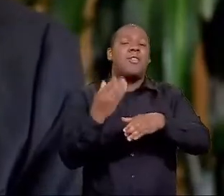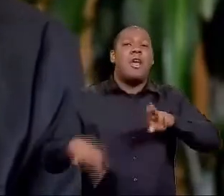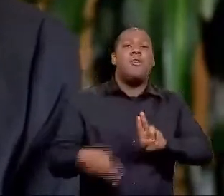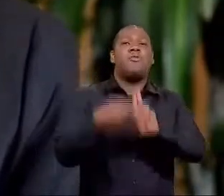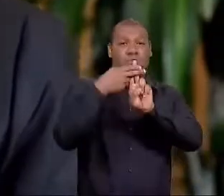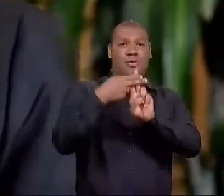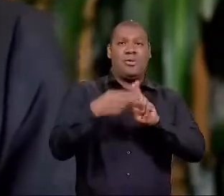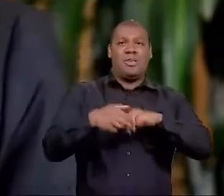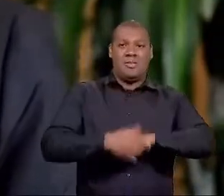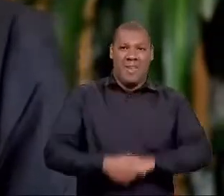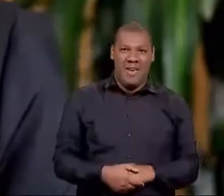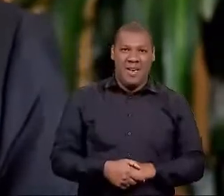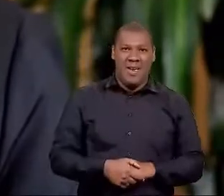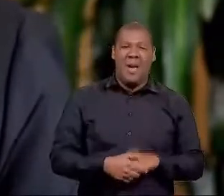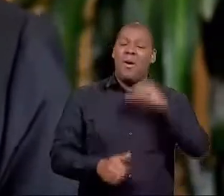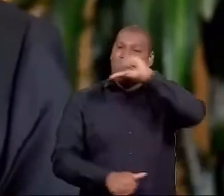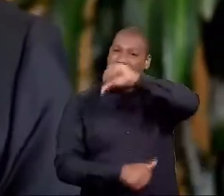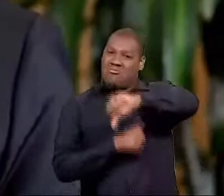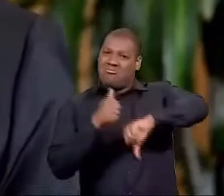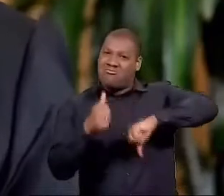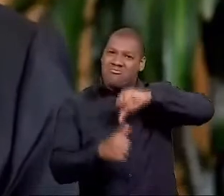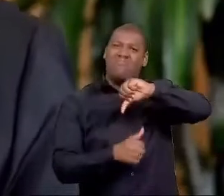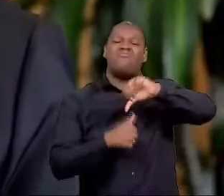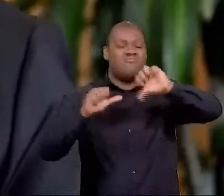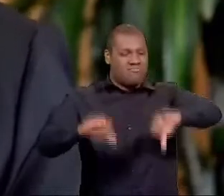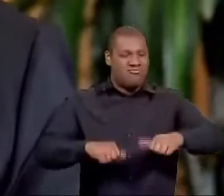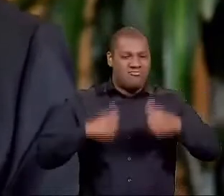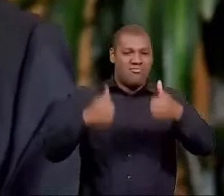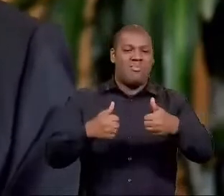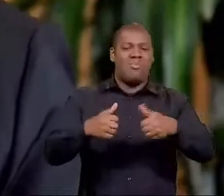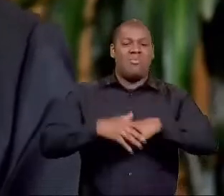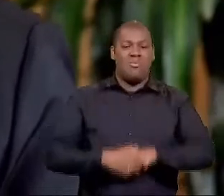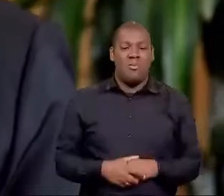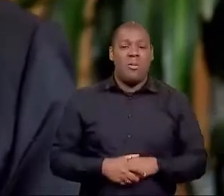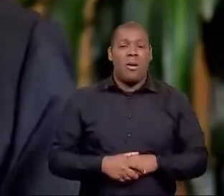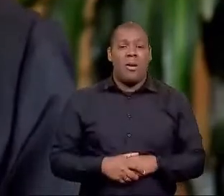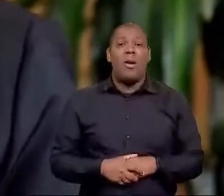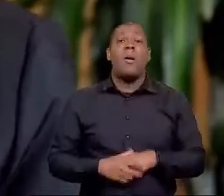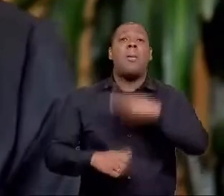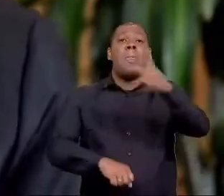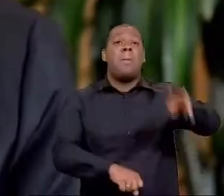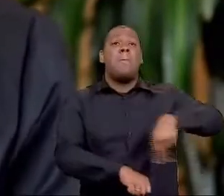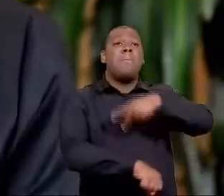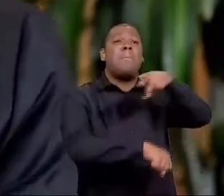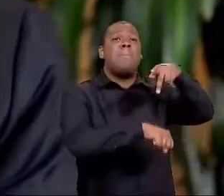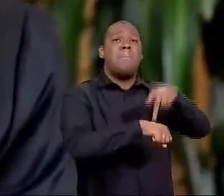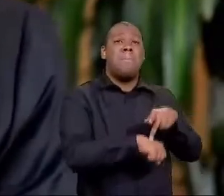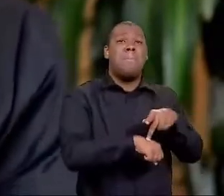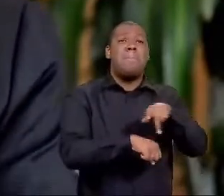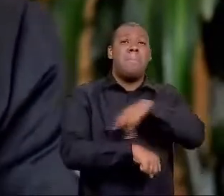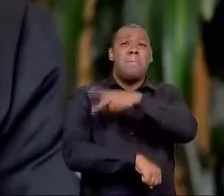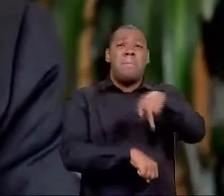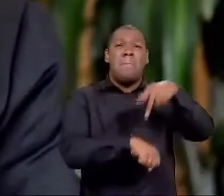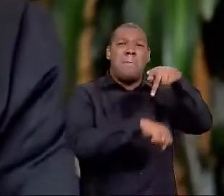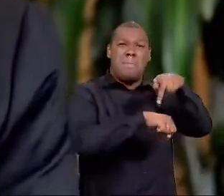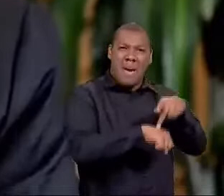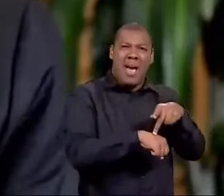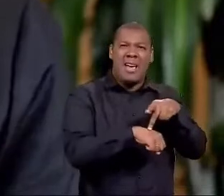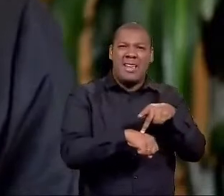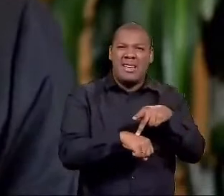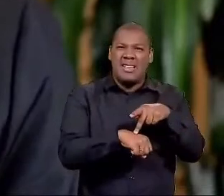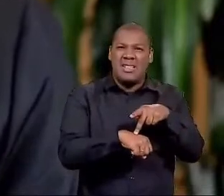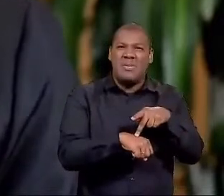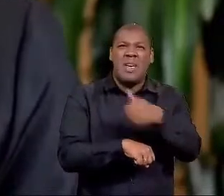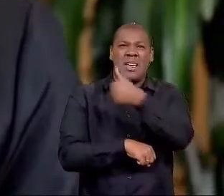todo santo dia. Não tem nenhum país do mundo com mais de 100 milhões de habitantes que tenha um sistema